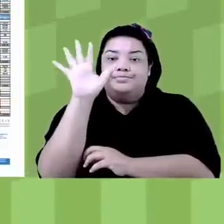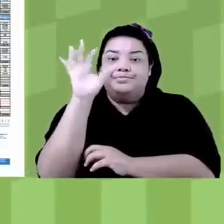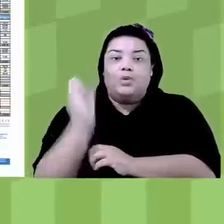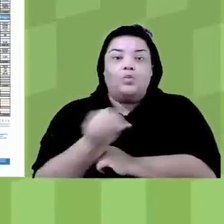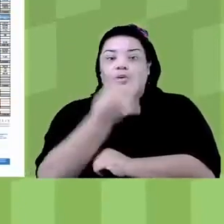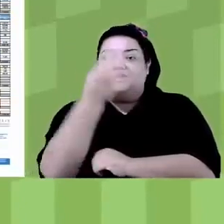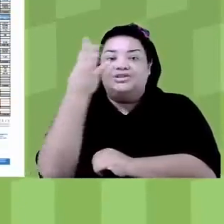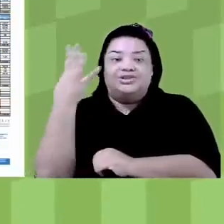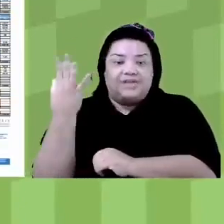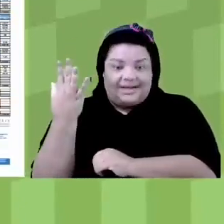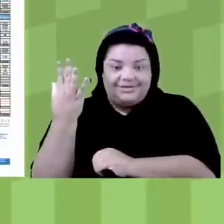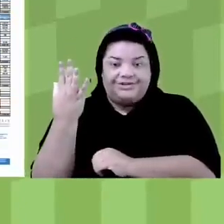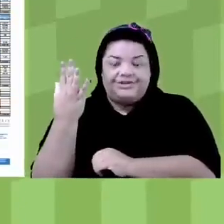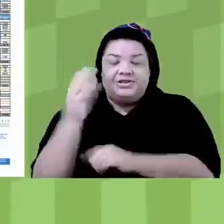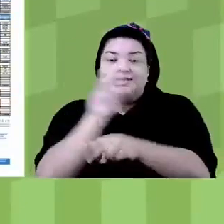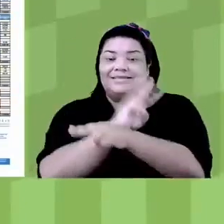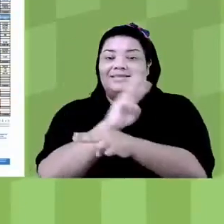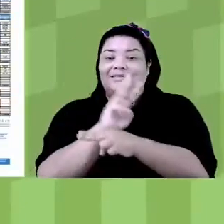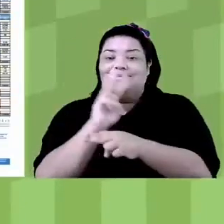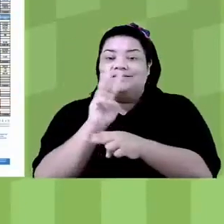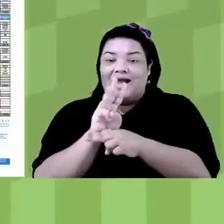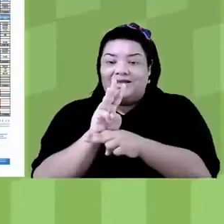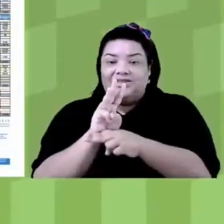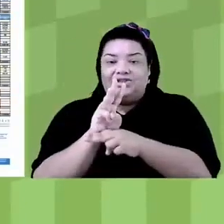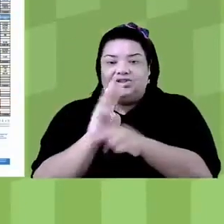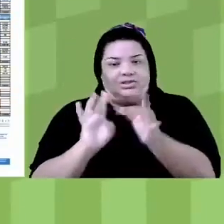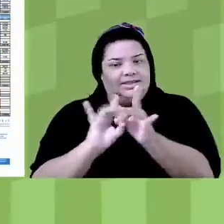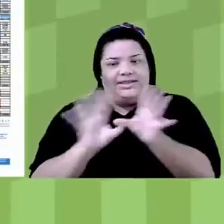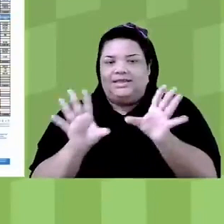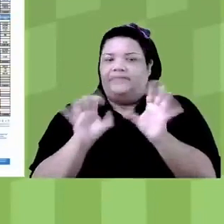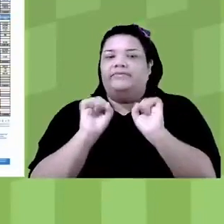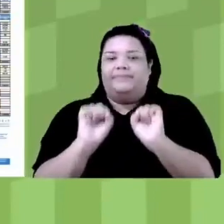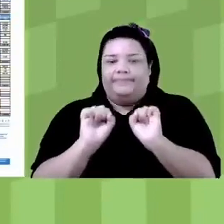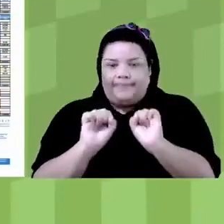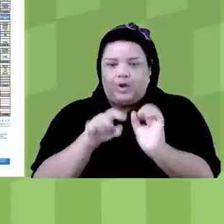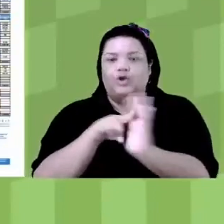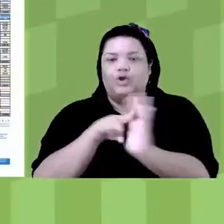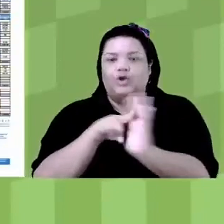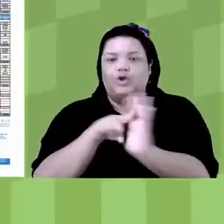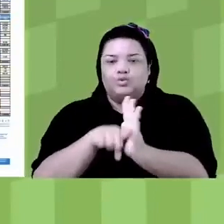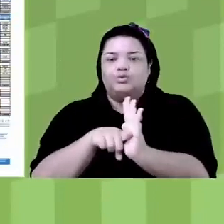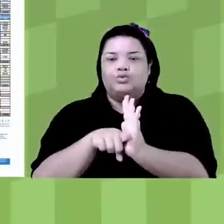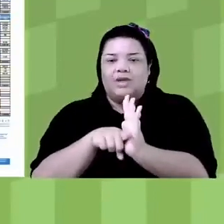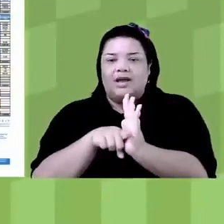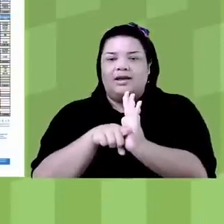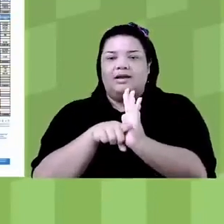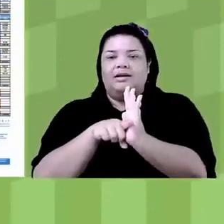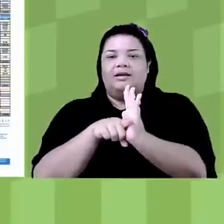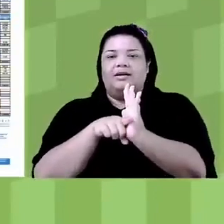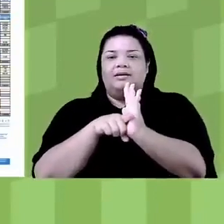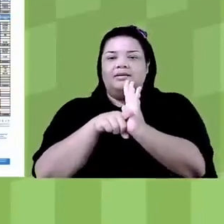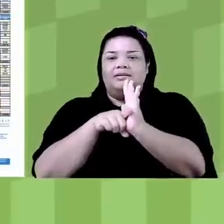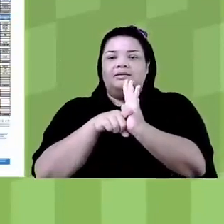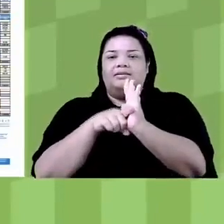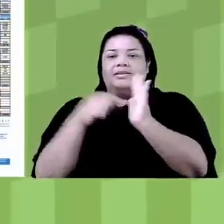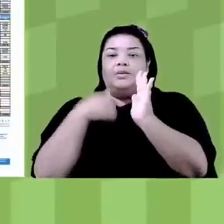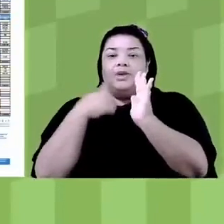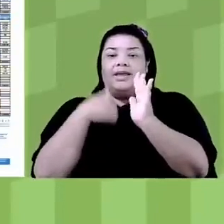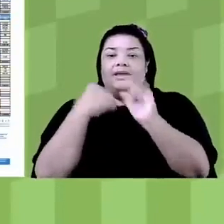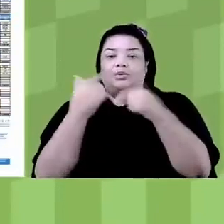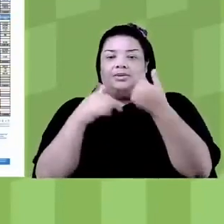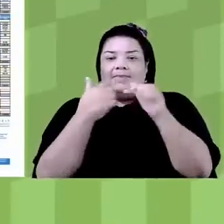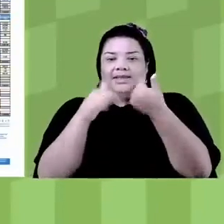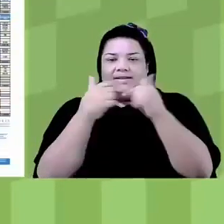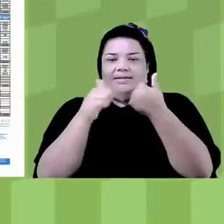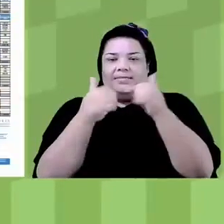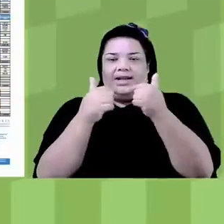E quem quiser consultar, eu mesma trabalhei em todos os inventários de gases de efeito estufa do município de São Paulo. Está